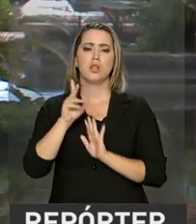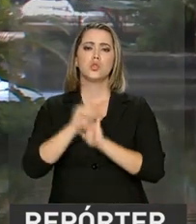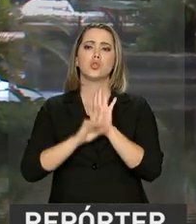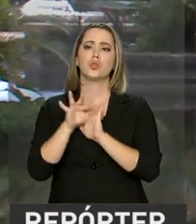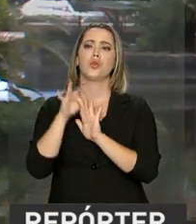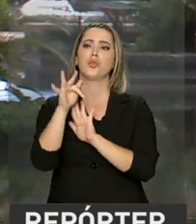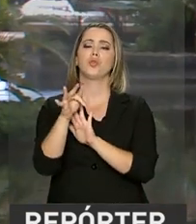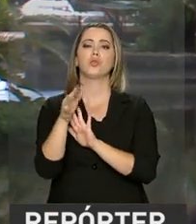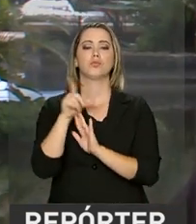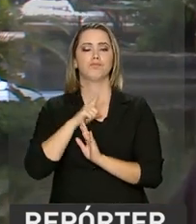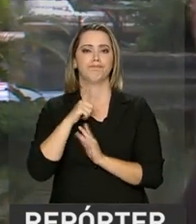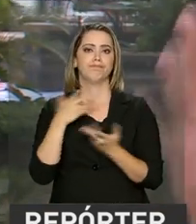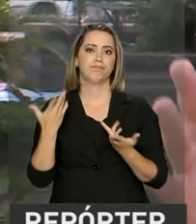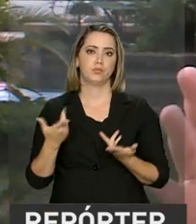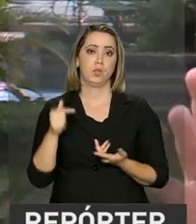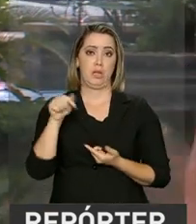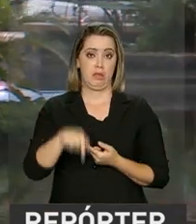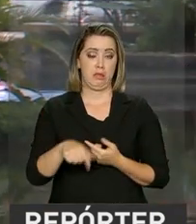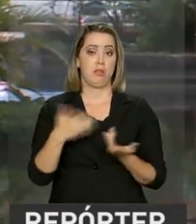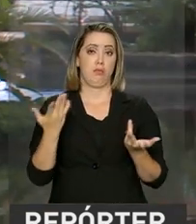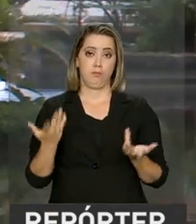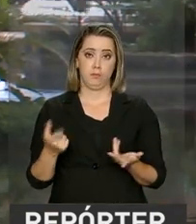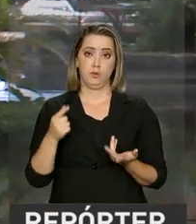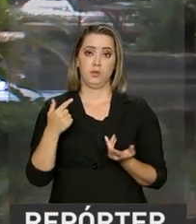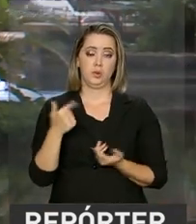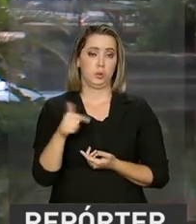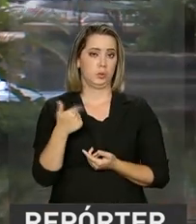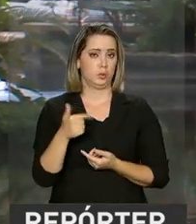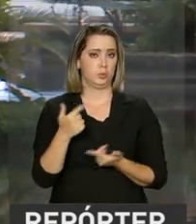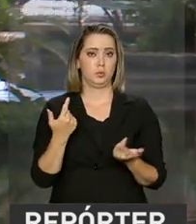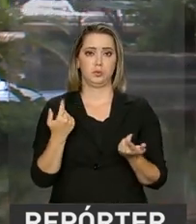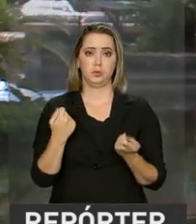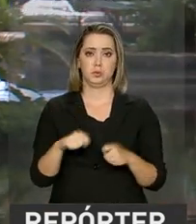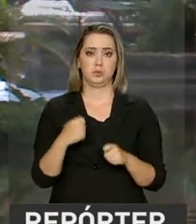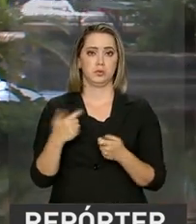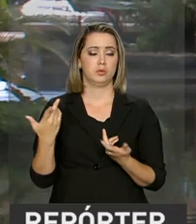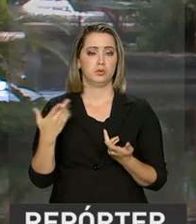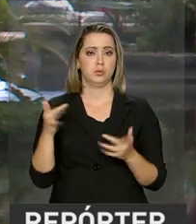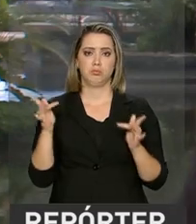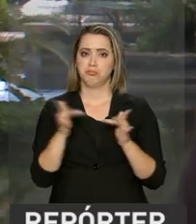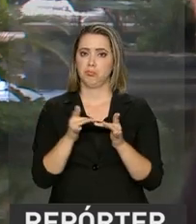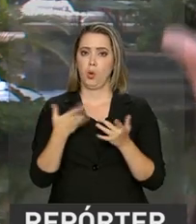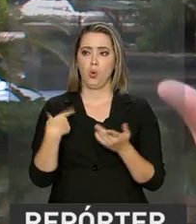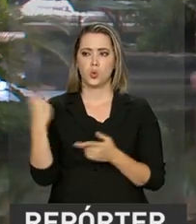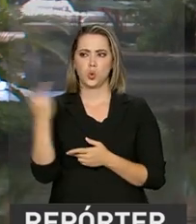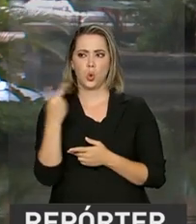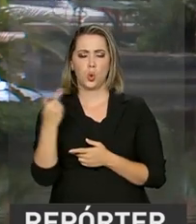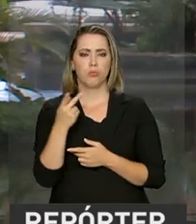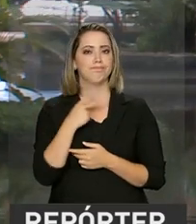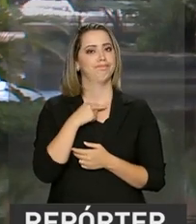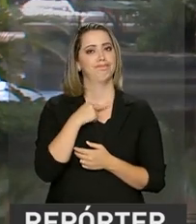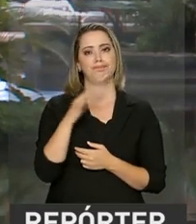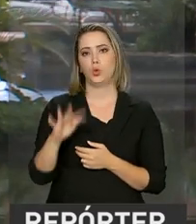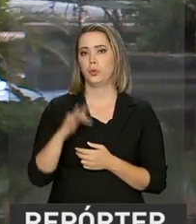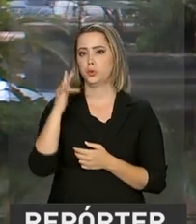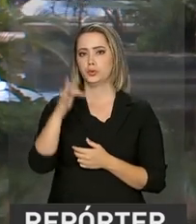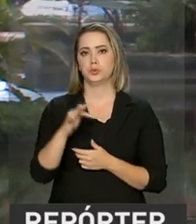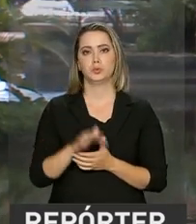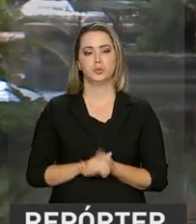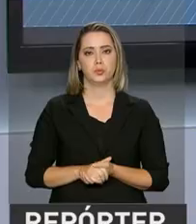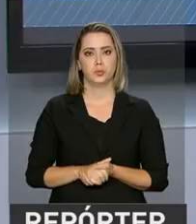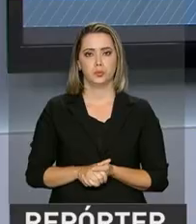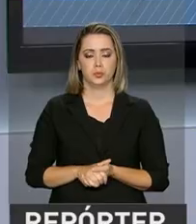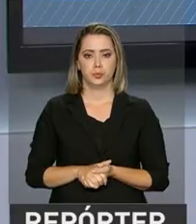direito de um novo benefício previdenciário. Neste caso, não será mais admitido a acumulação. Tem que se optar pelo benefício mais